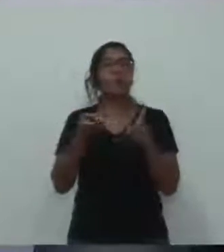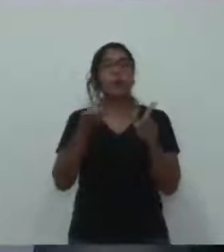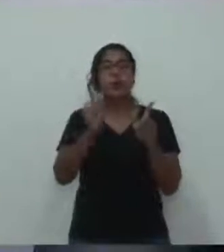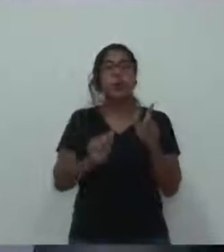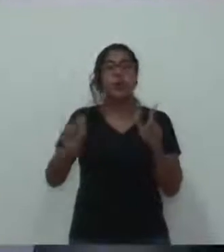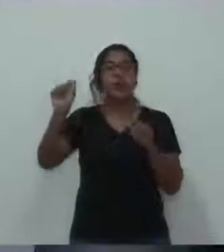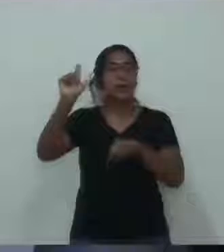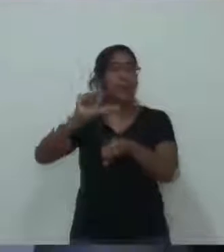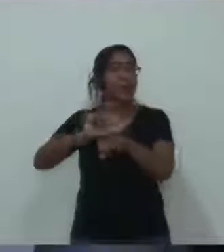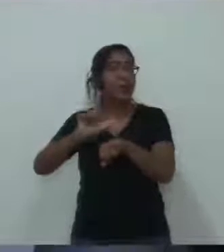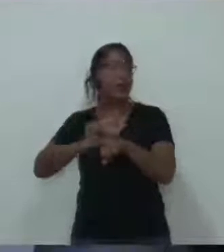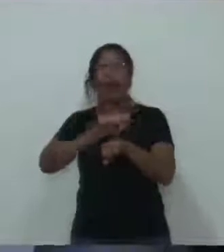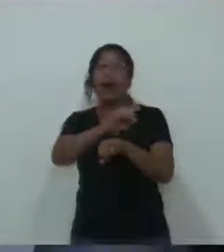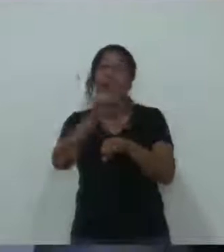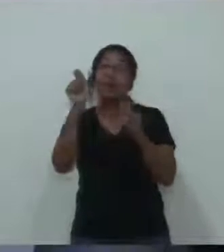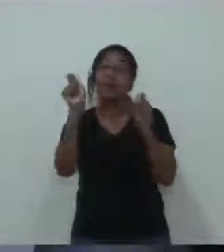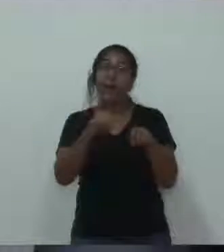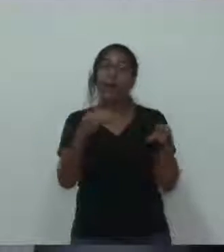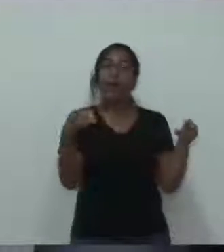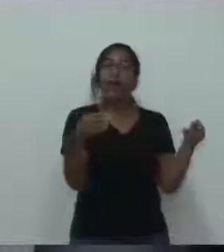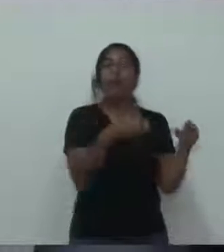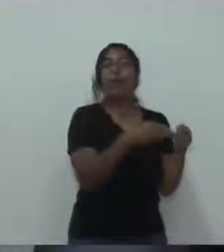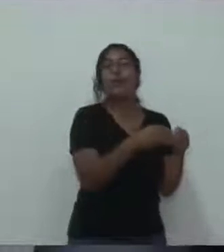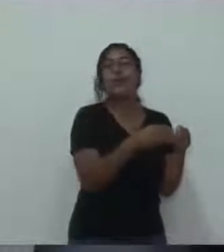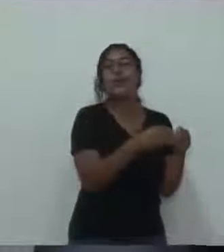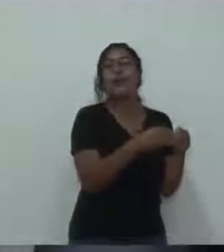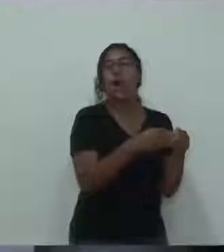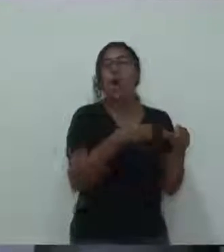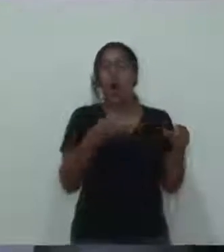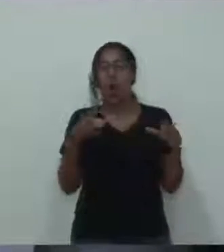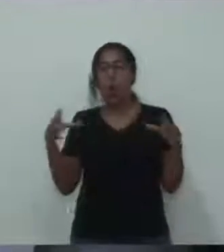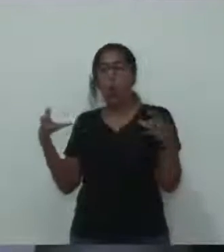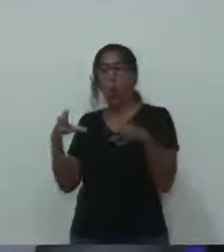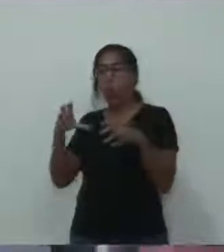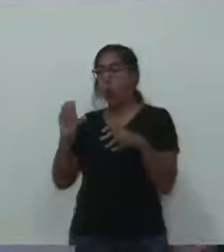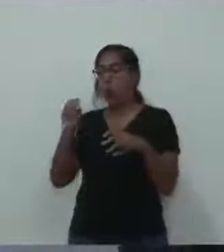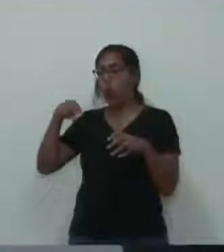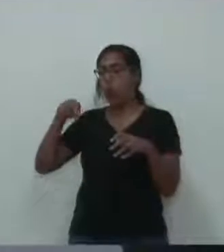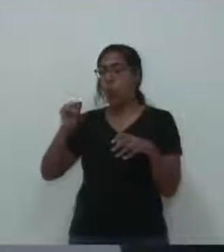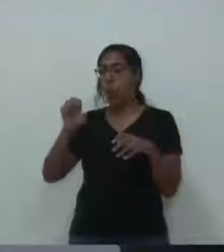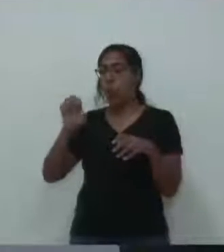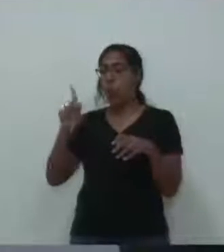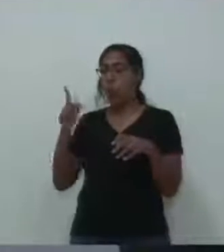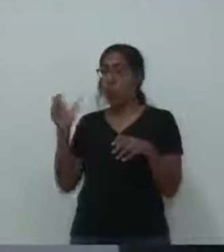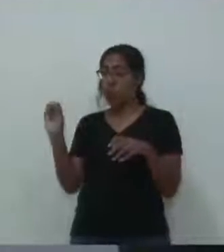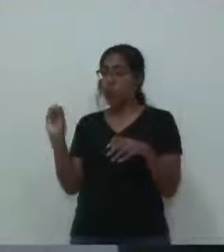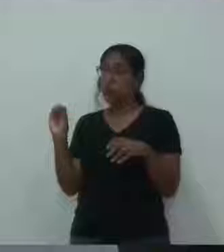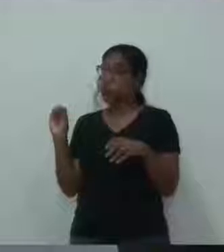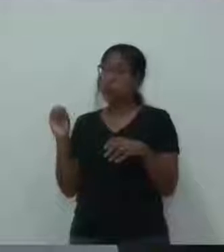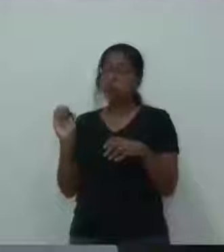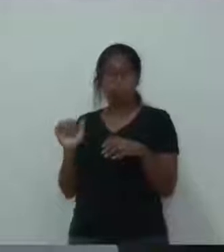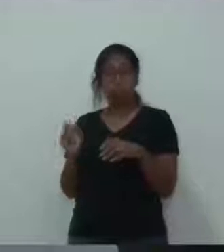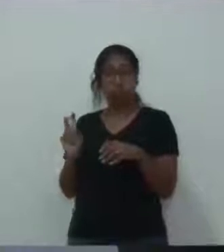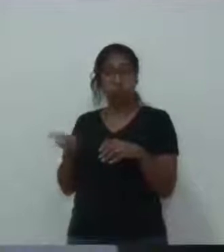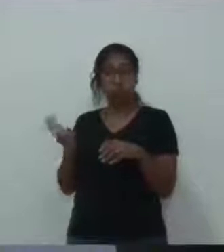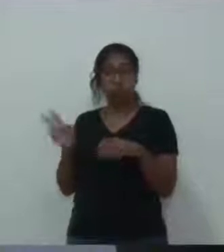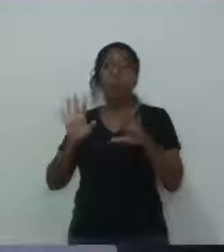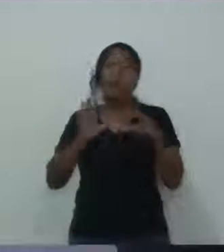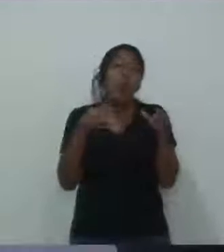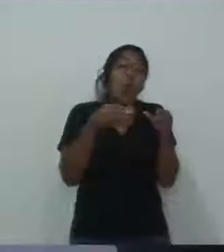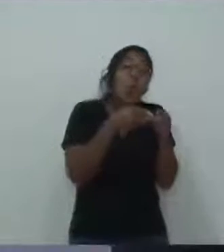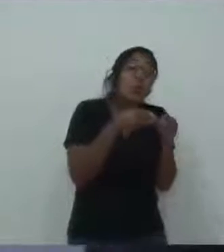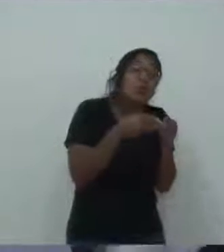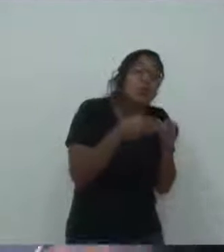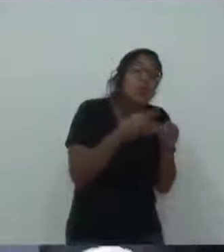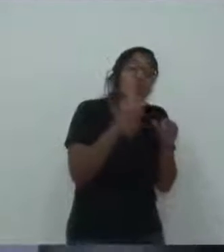que não vai inviabilizar o conselho, mas acho que seria importante também ter essa comissão e ouvir de quem de fato,